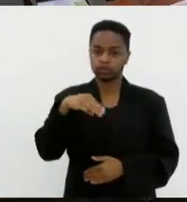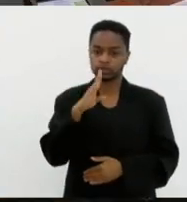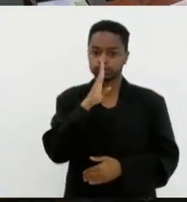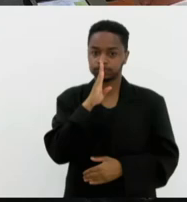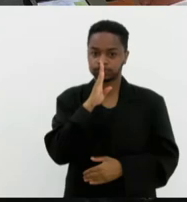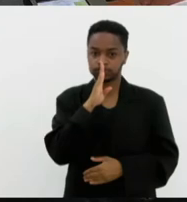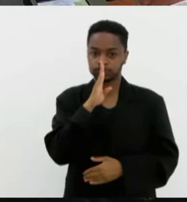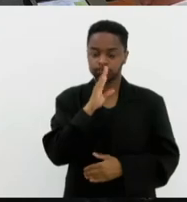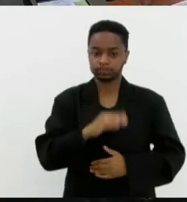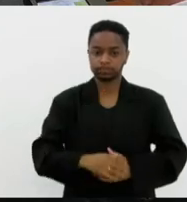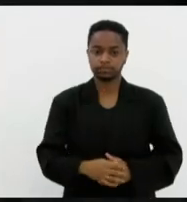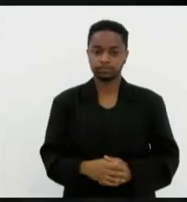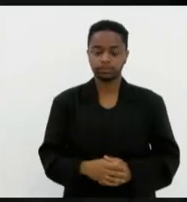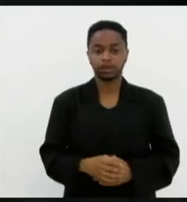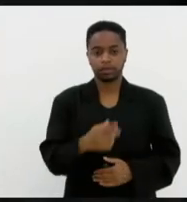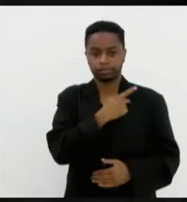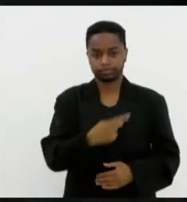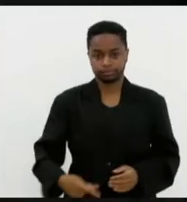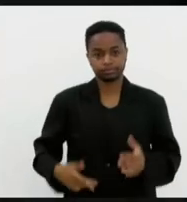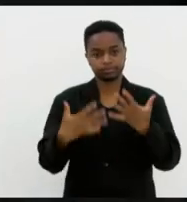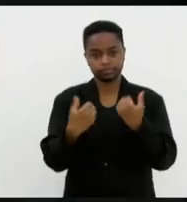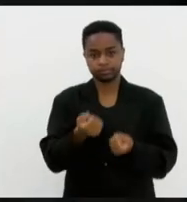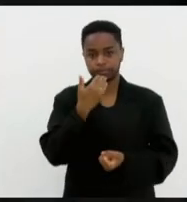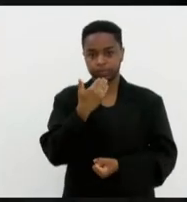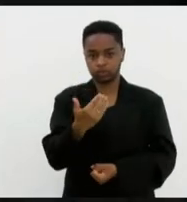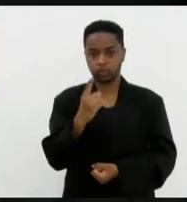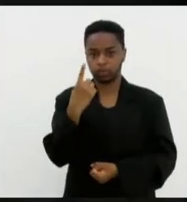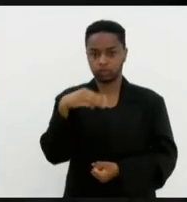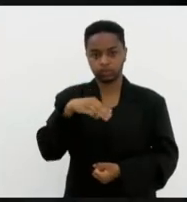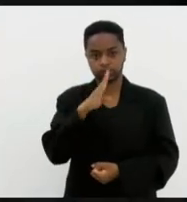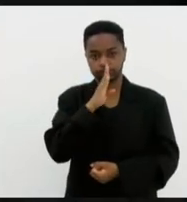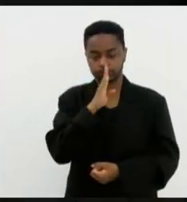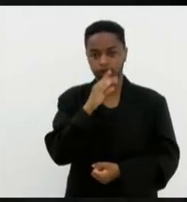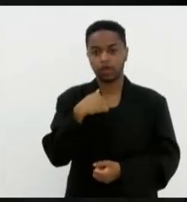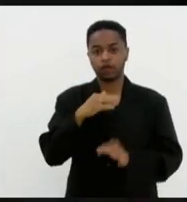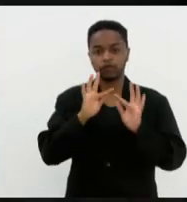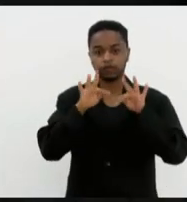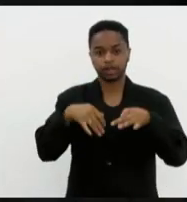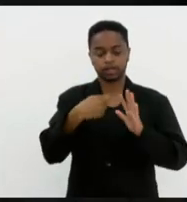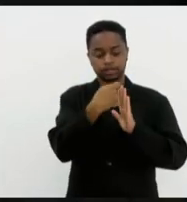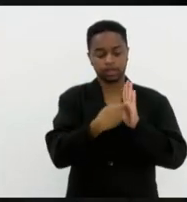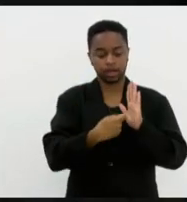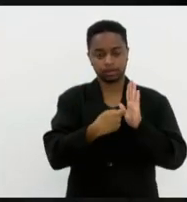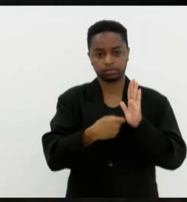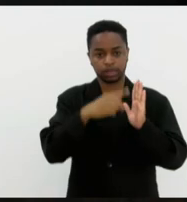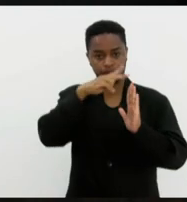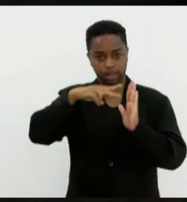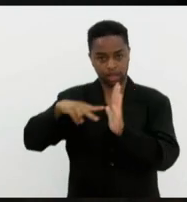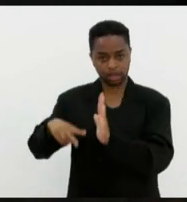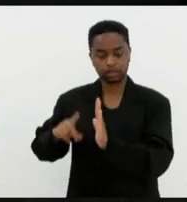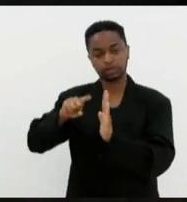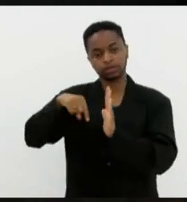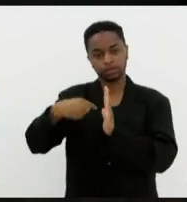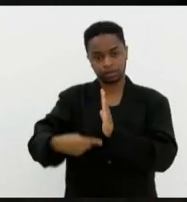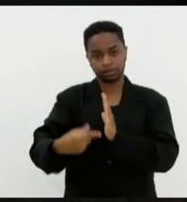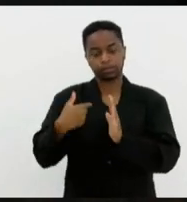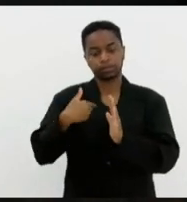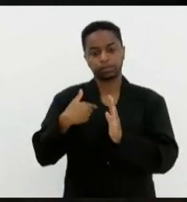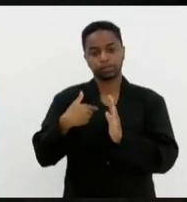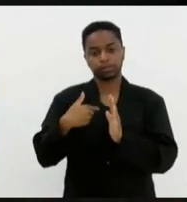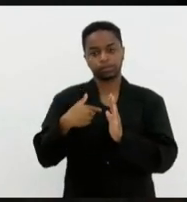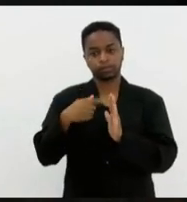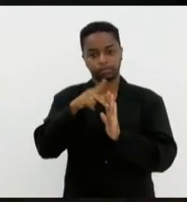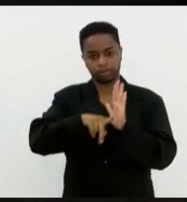A presidência defere o pedido de Vossa Excelência, deputado Caiado. Vou só encerrar aqui o projeto de lei que a gente